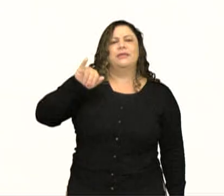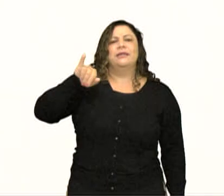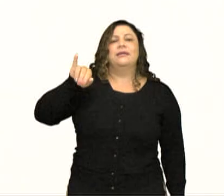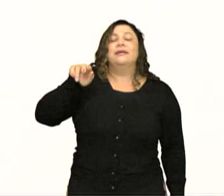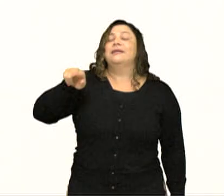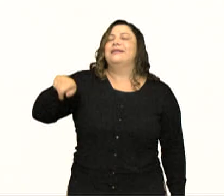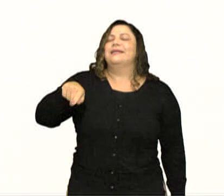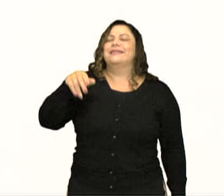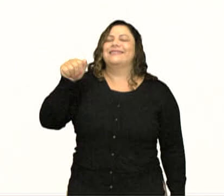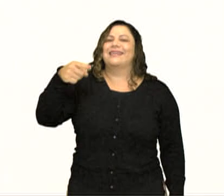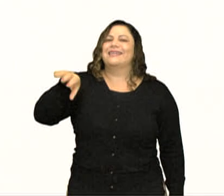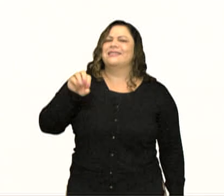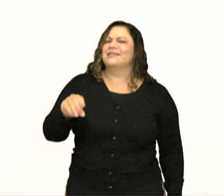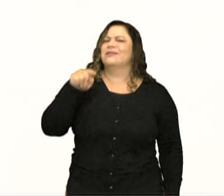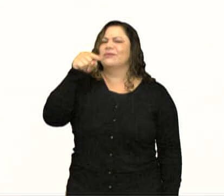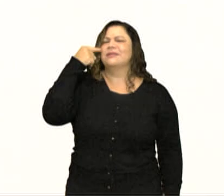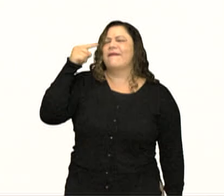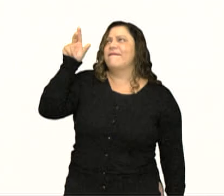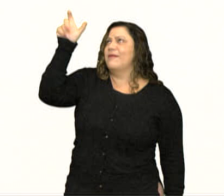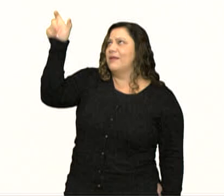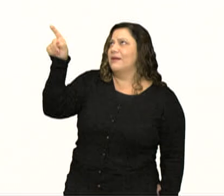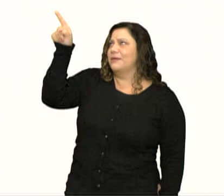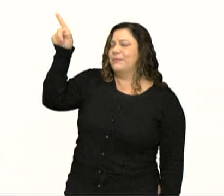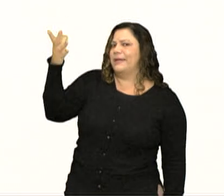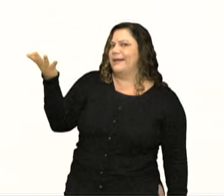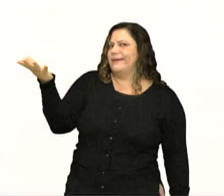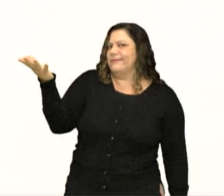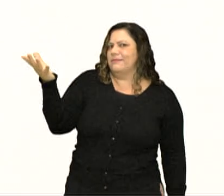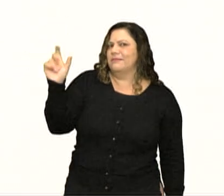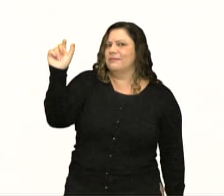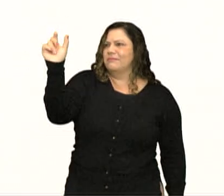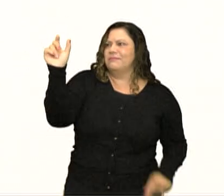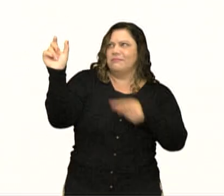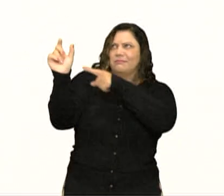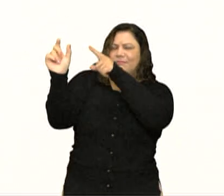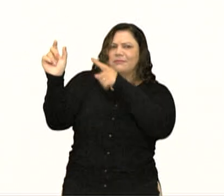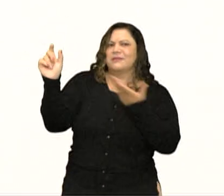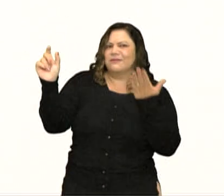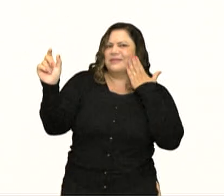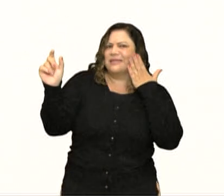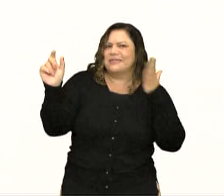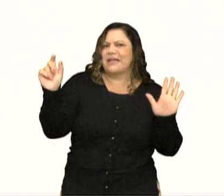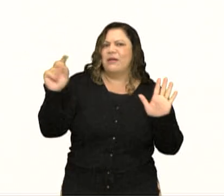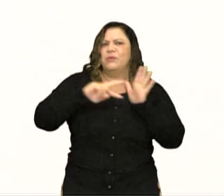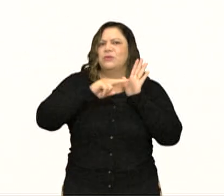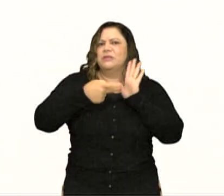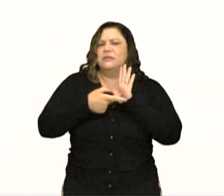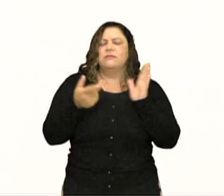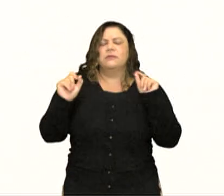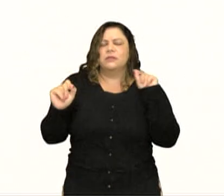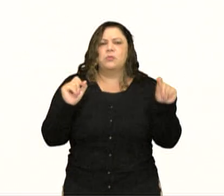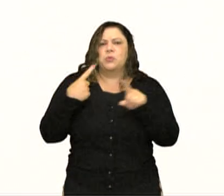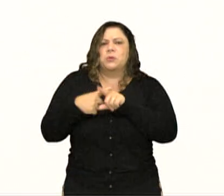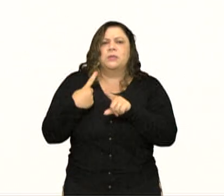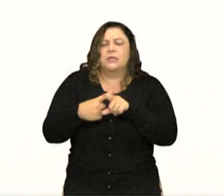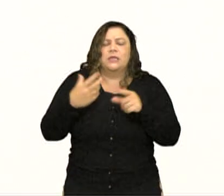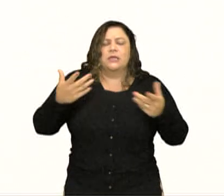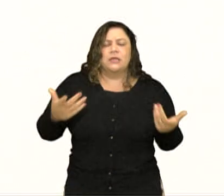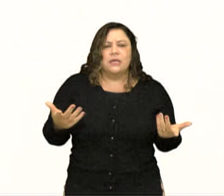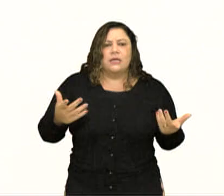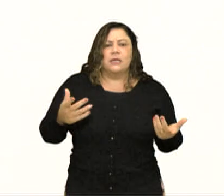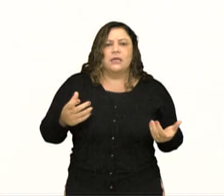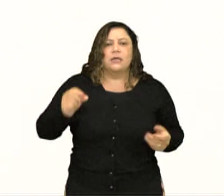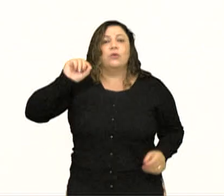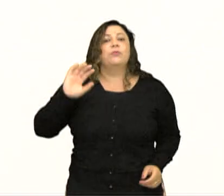você ouve essa palavra, você entende o que significa? Por que falamos urbanização? E como ocorreu